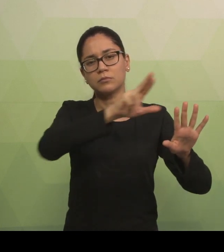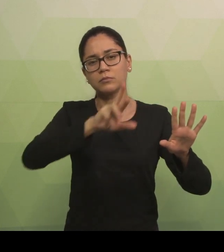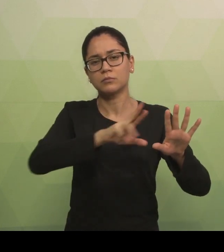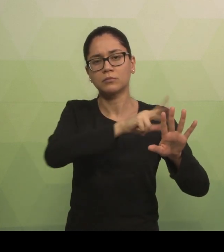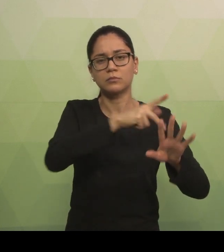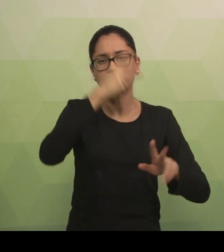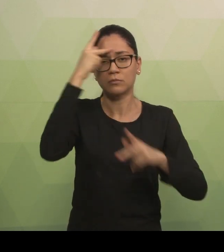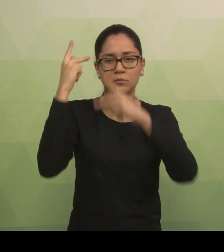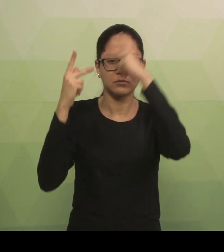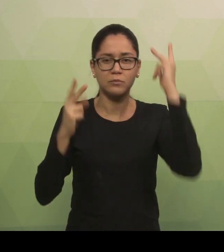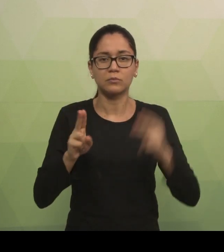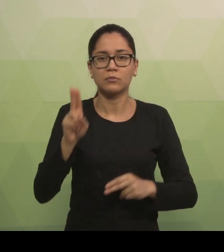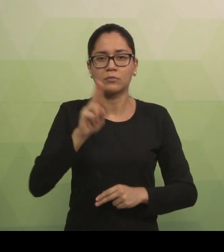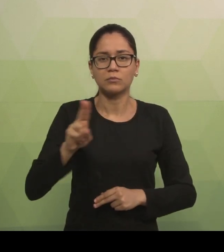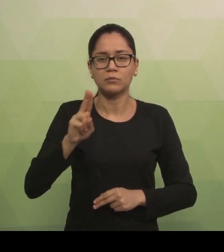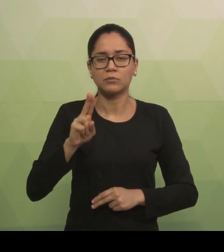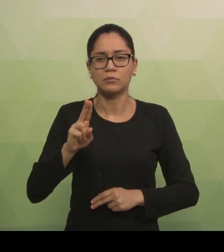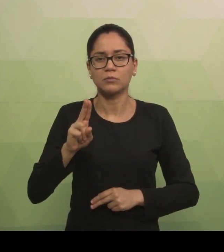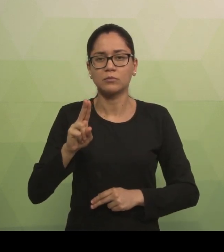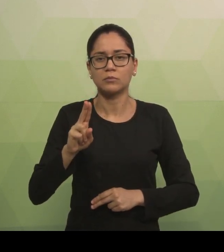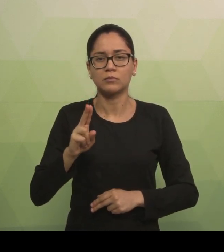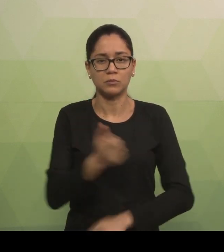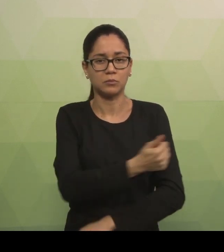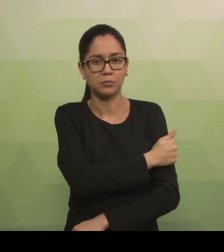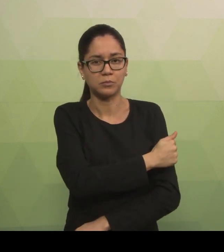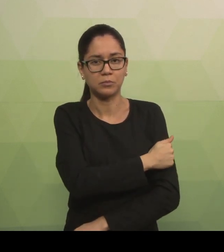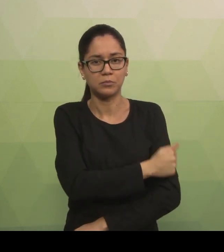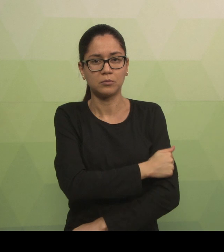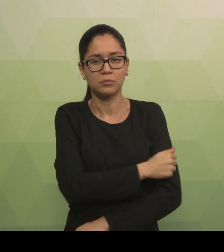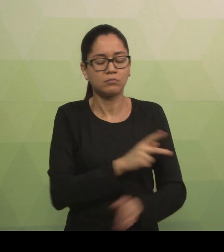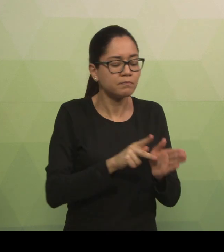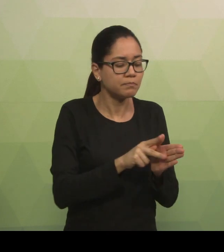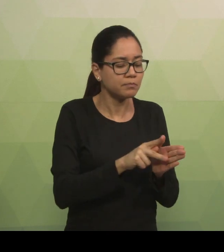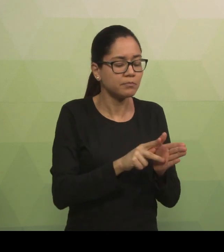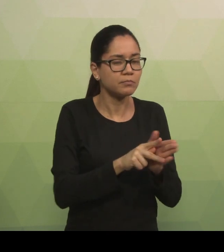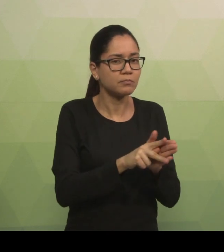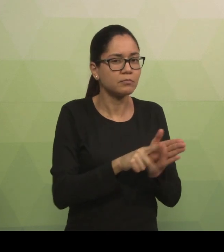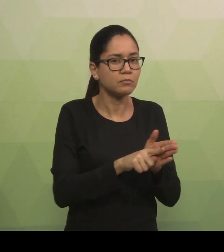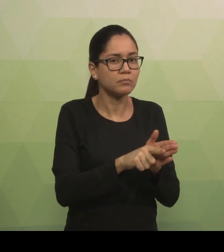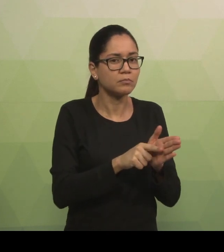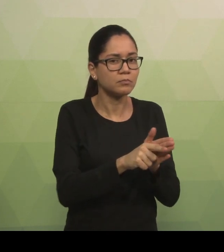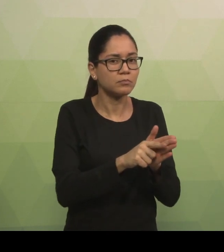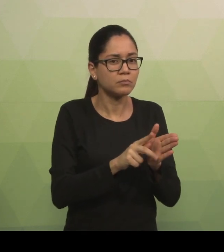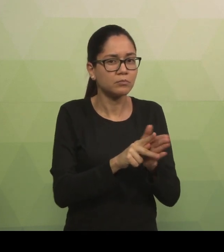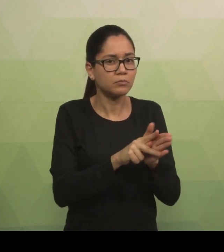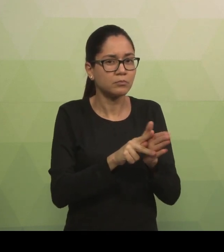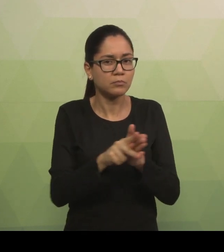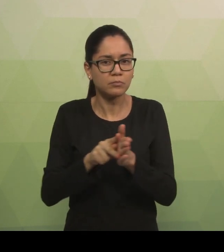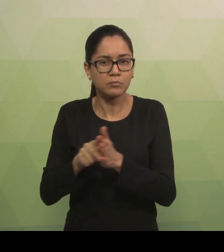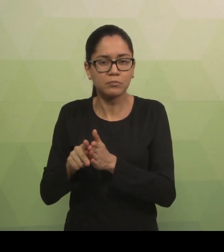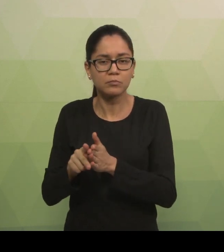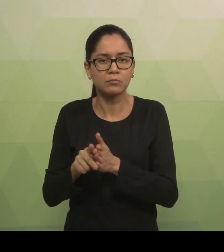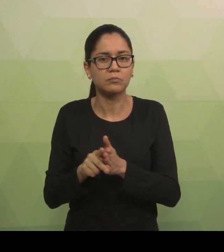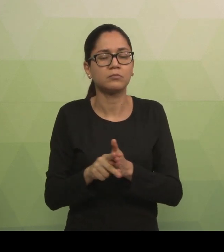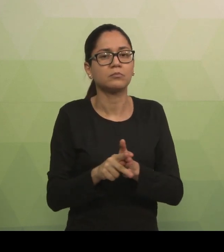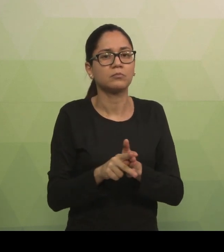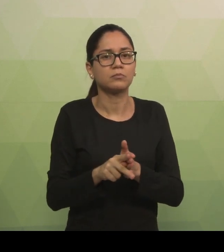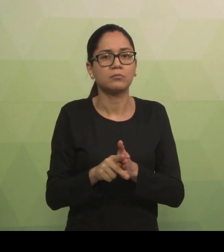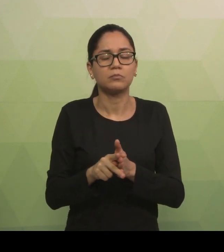vários segmentos sociais. Os estudantes passaram a buscar informações para pesquisas escolares, enquanto os